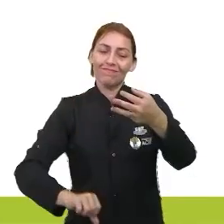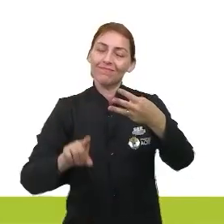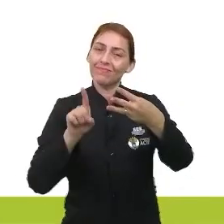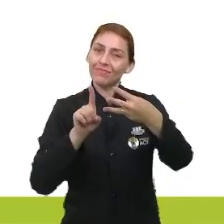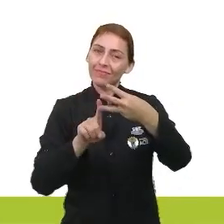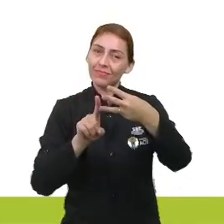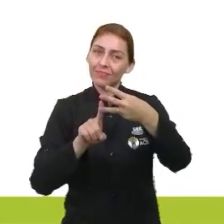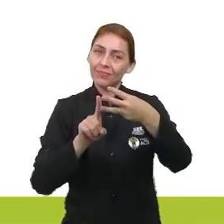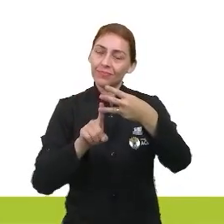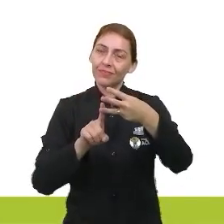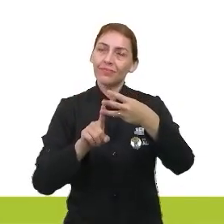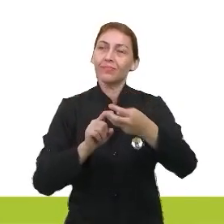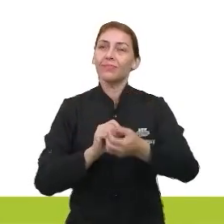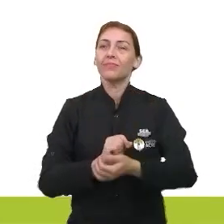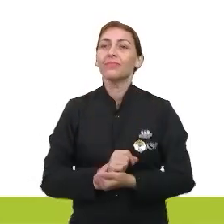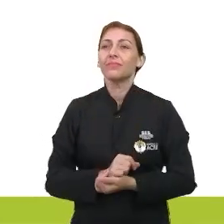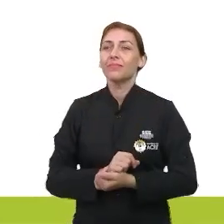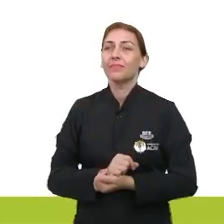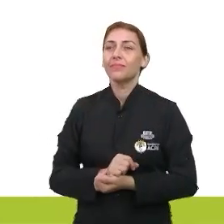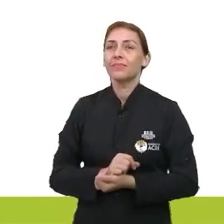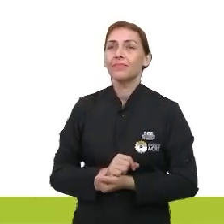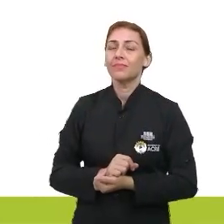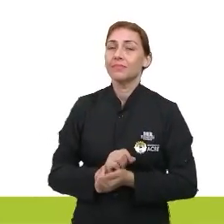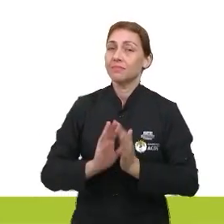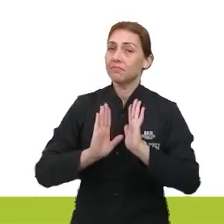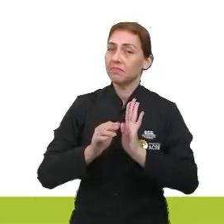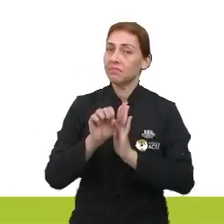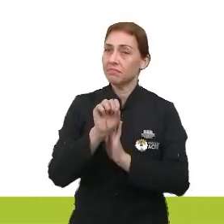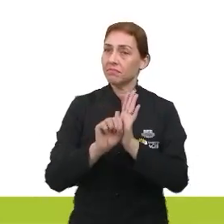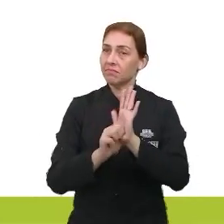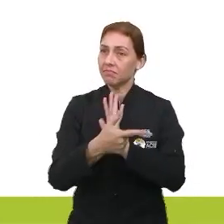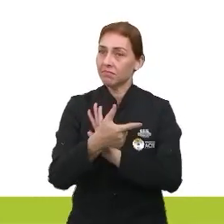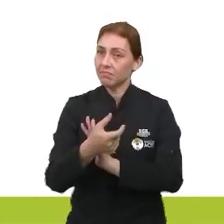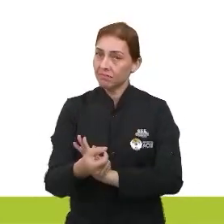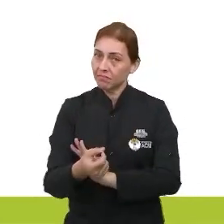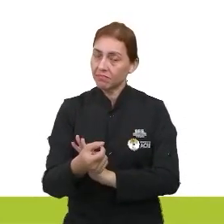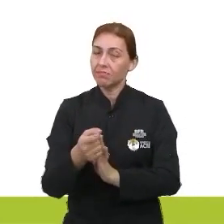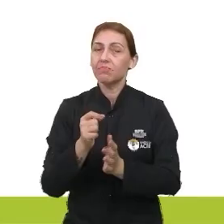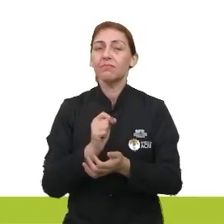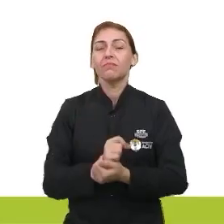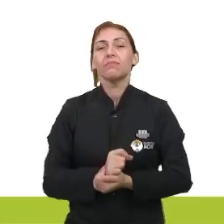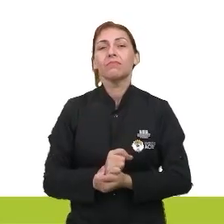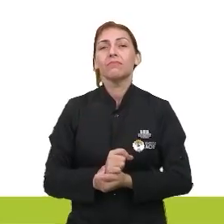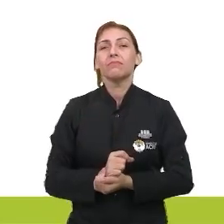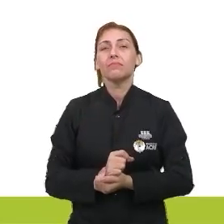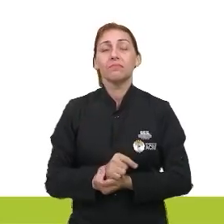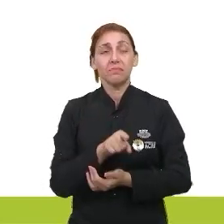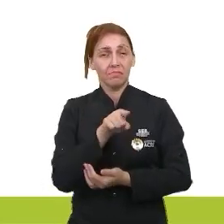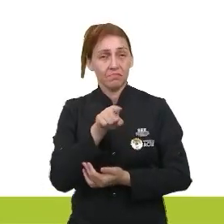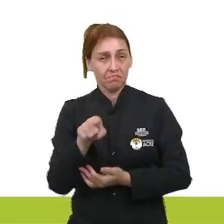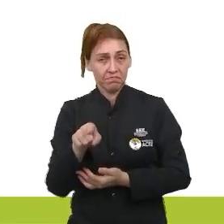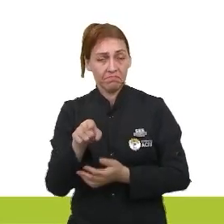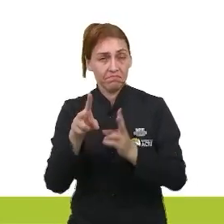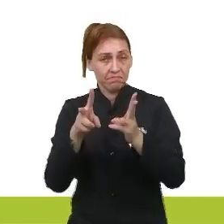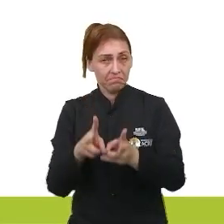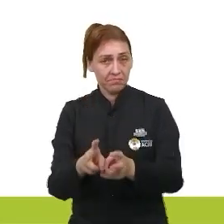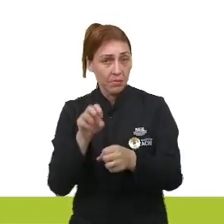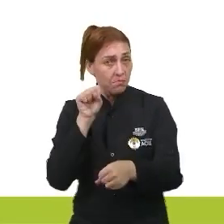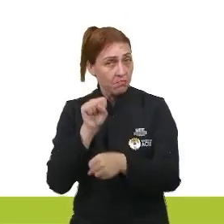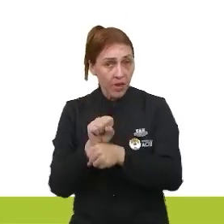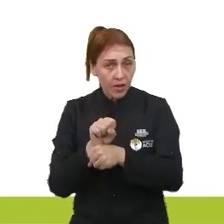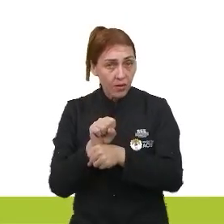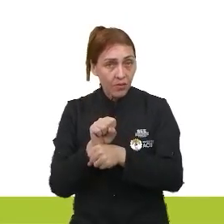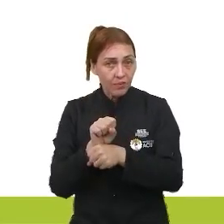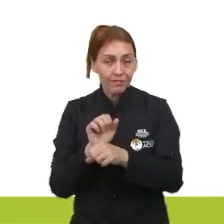terceira Revolução Industrial, já no século XX. E você acha que parou por